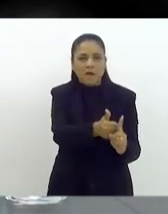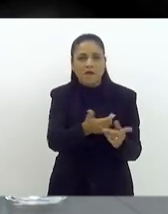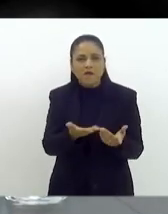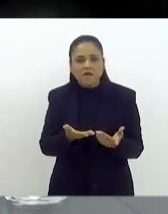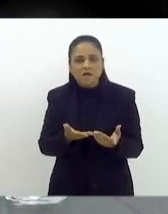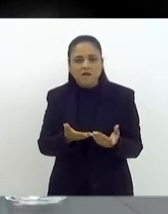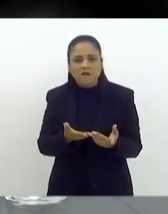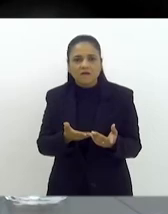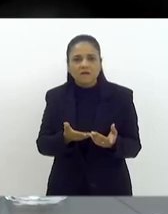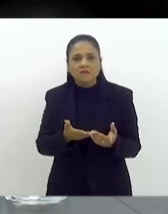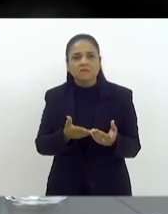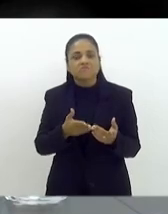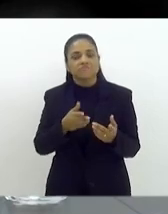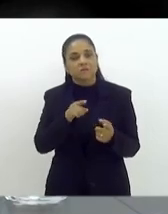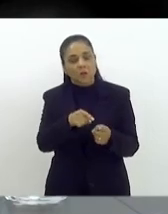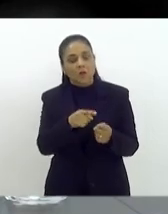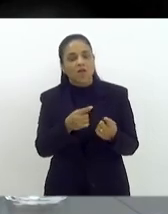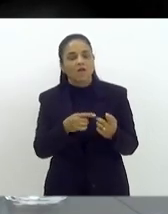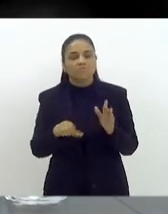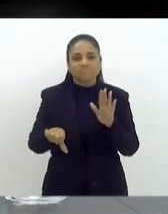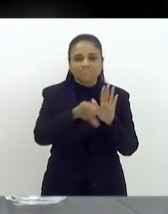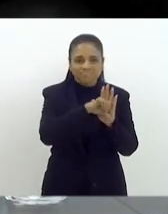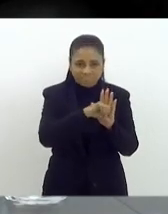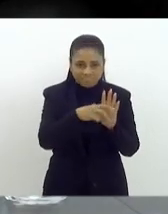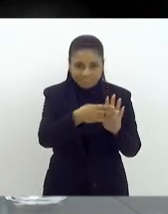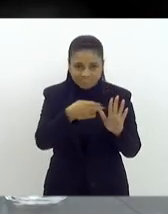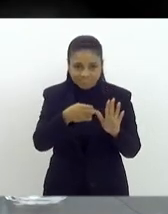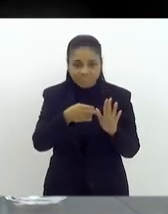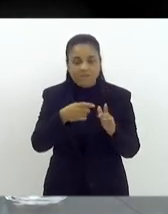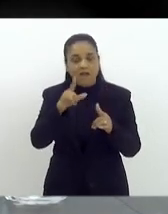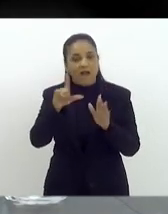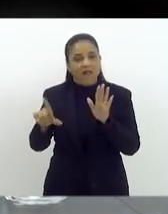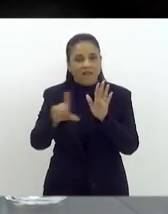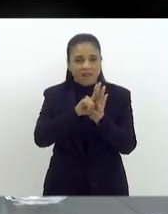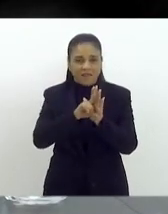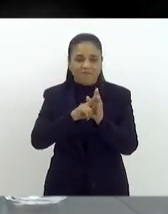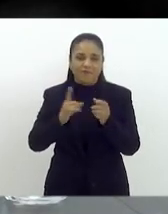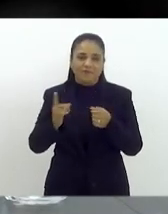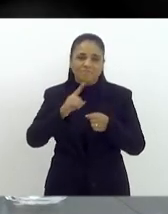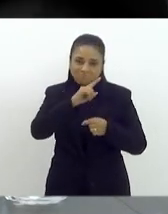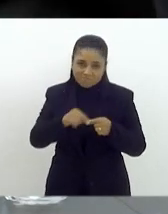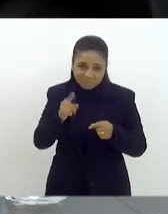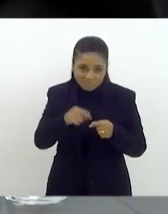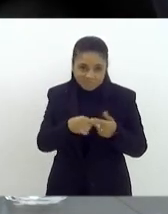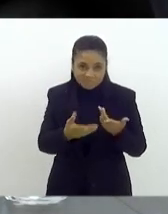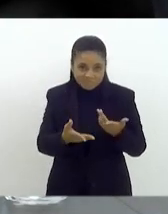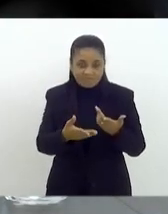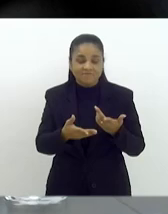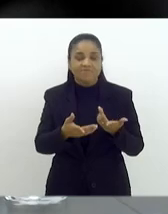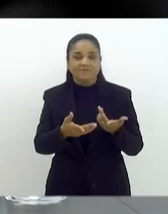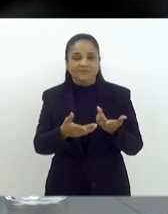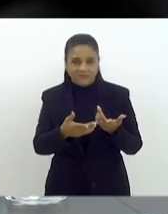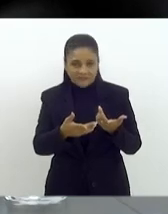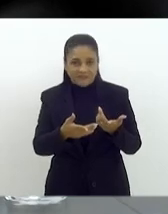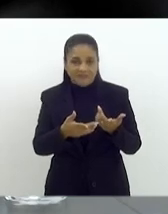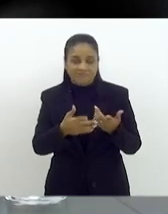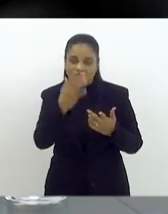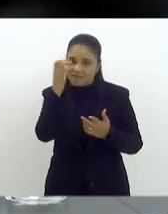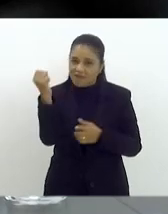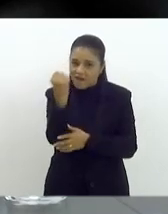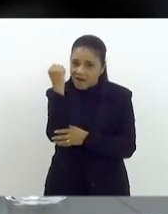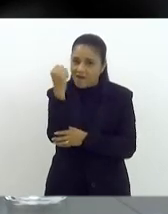essa contravenção penal ela foi revogada por essa lei trazendo aqui esse regramento que é mais